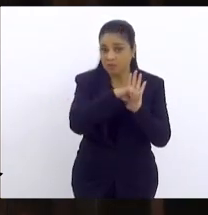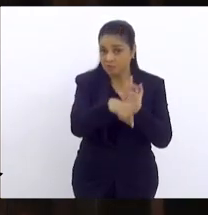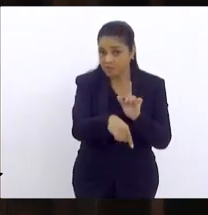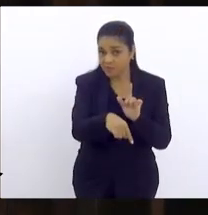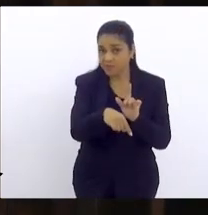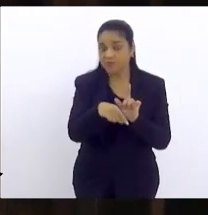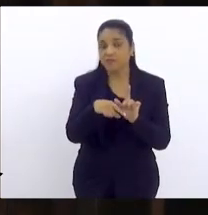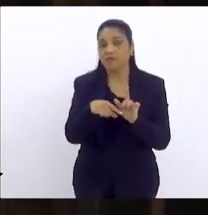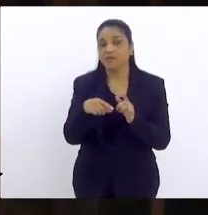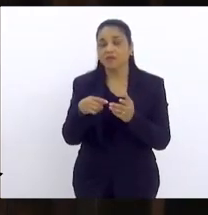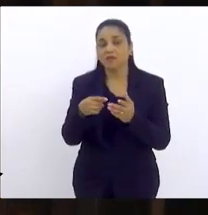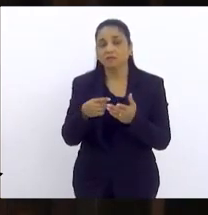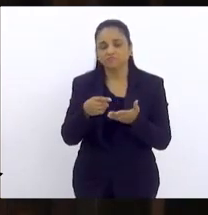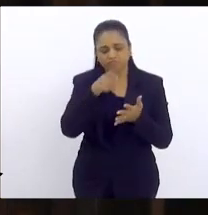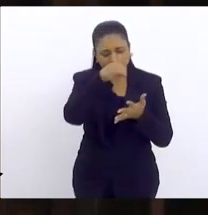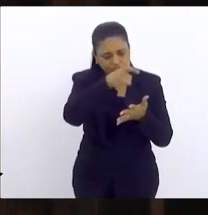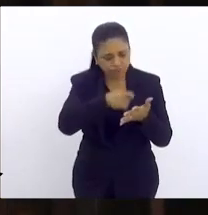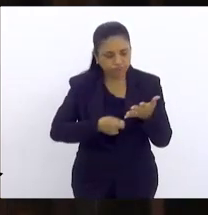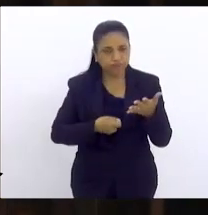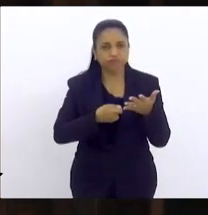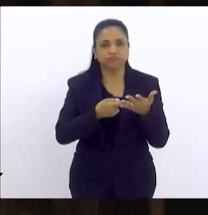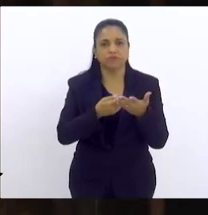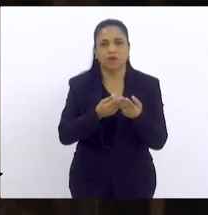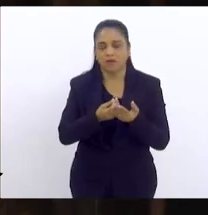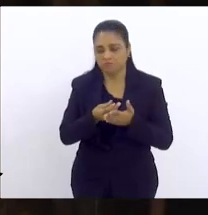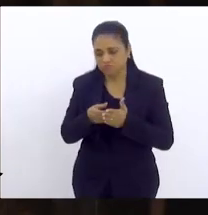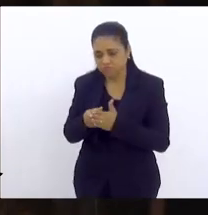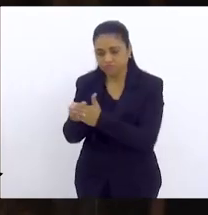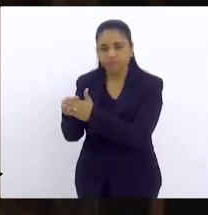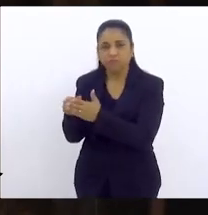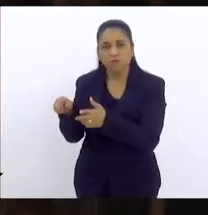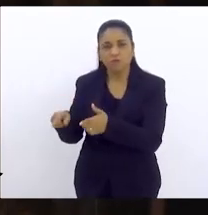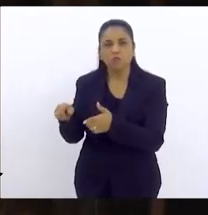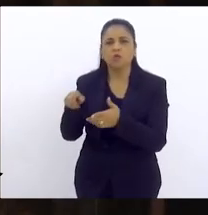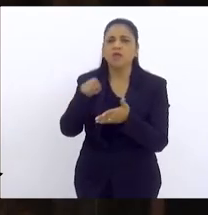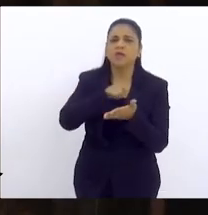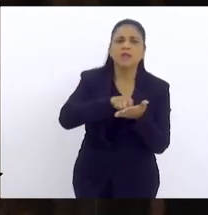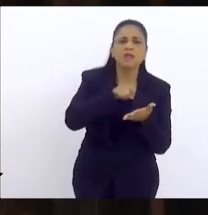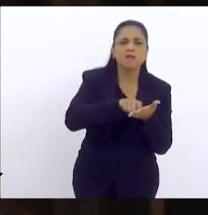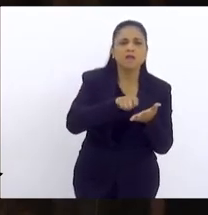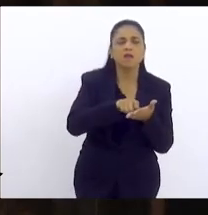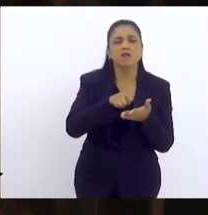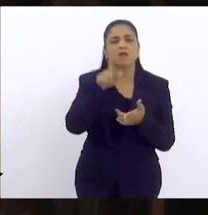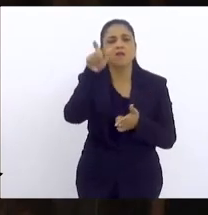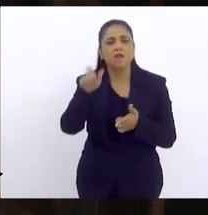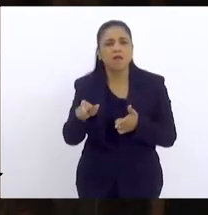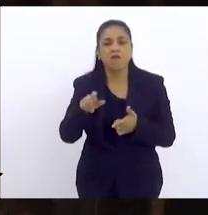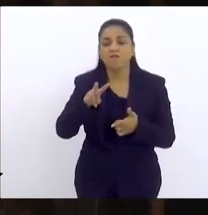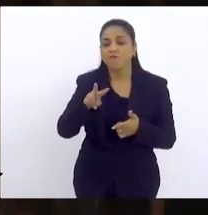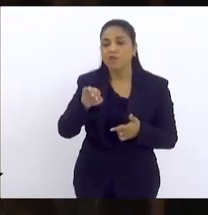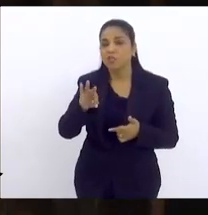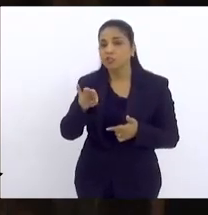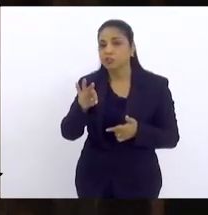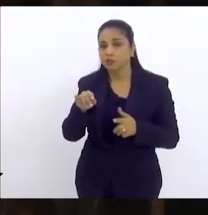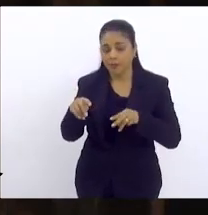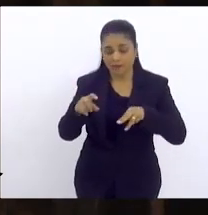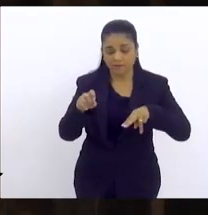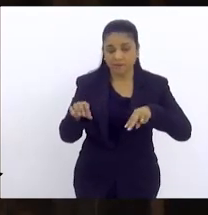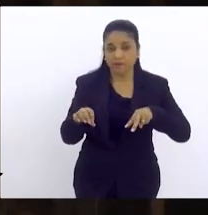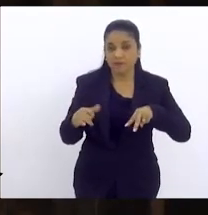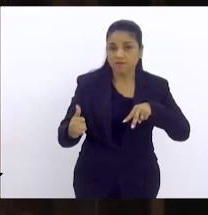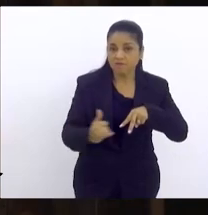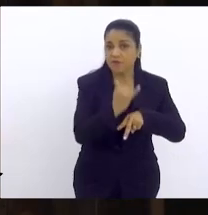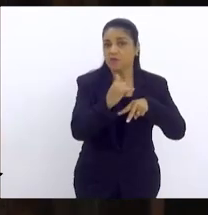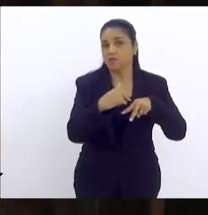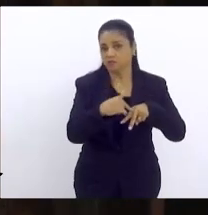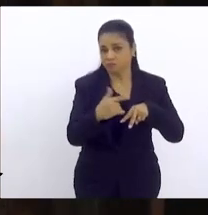diversas diligências como oitiva do suposto autor da vítima às vezes aprender materiais encaminhar